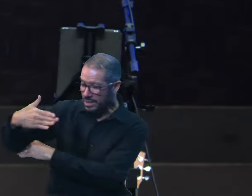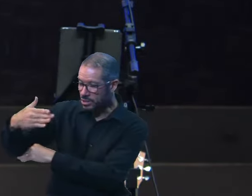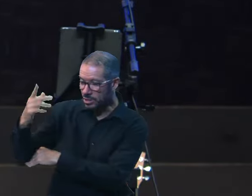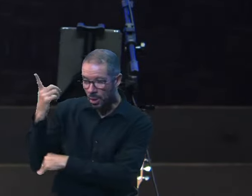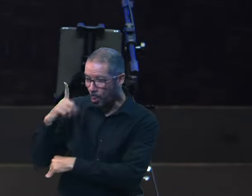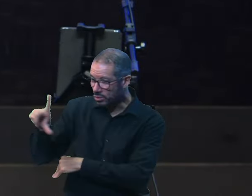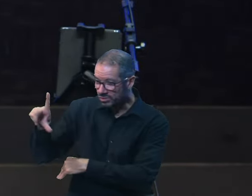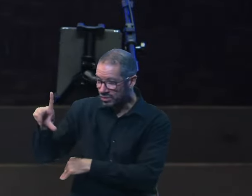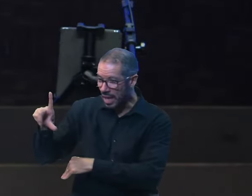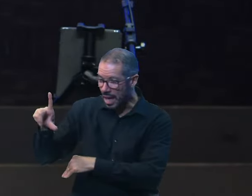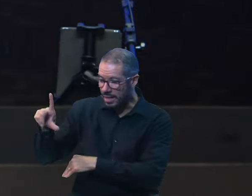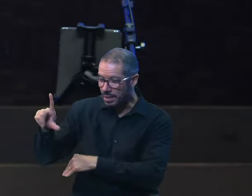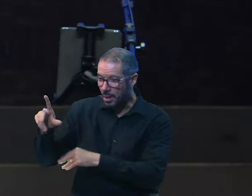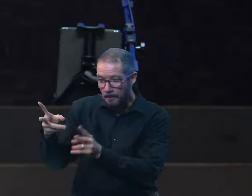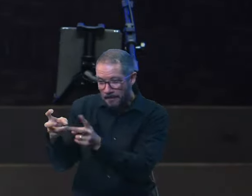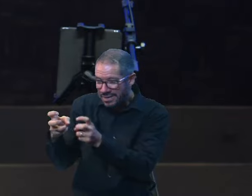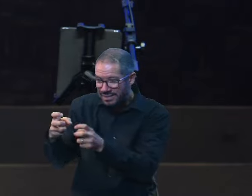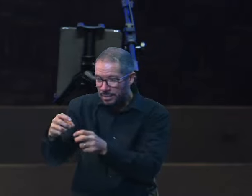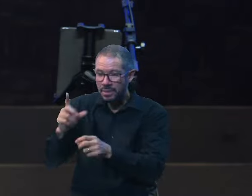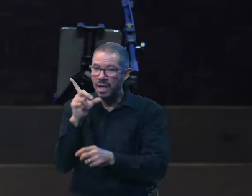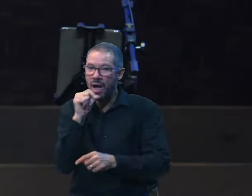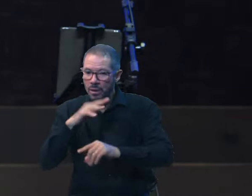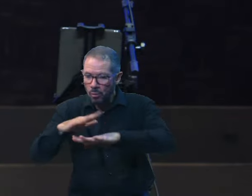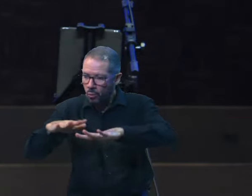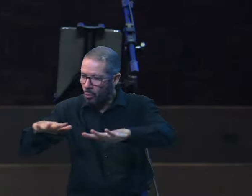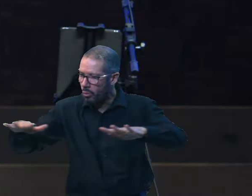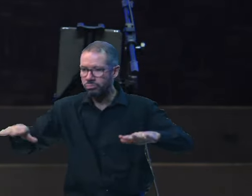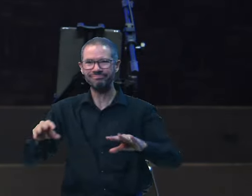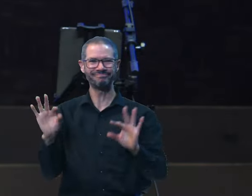quão molhado está.